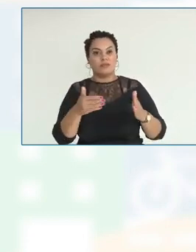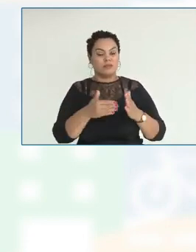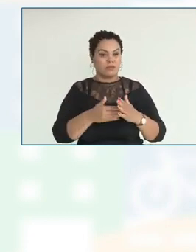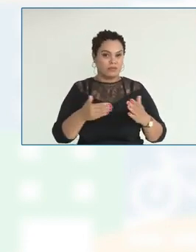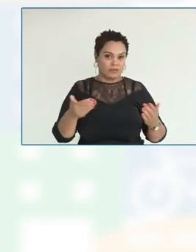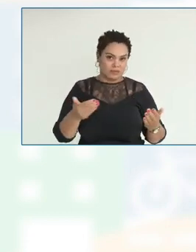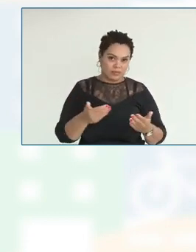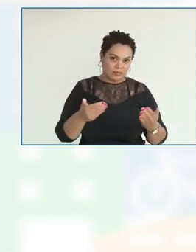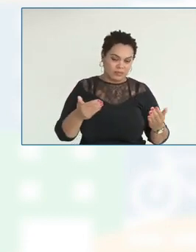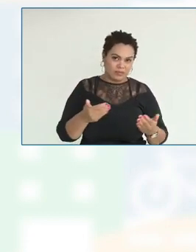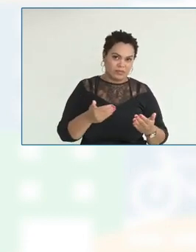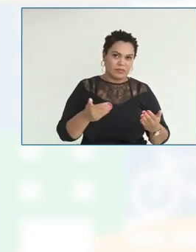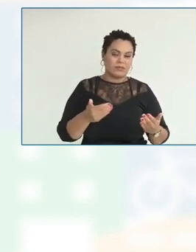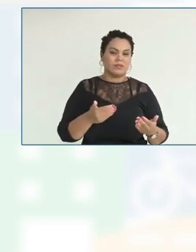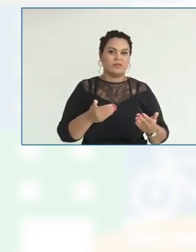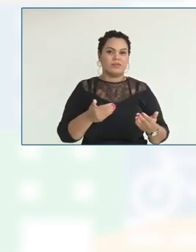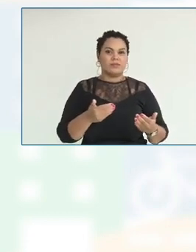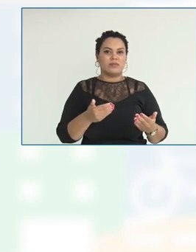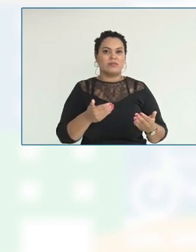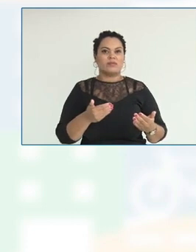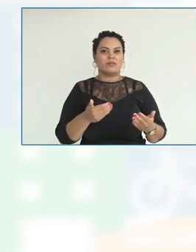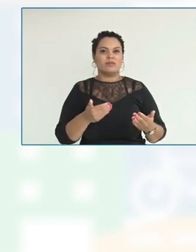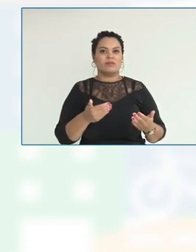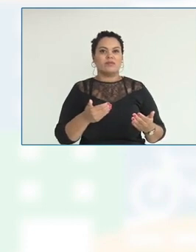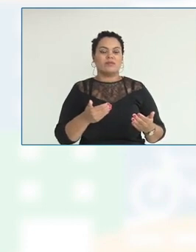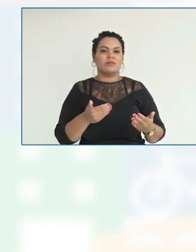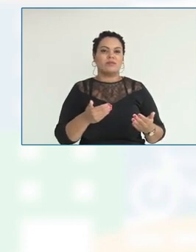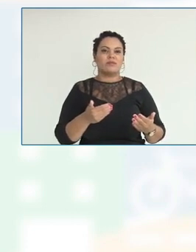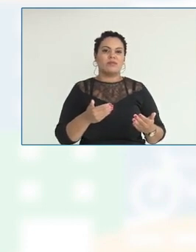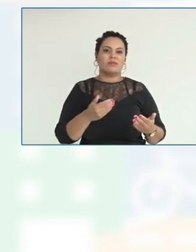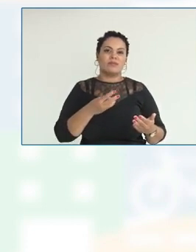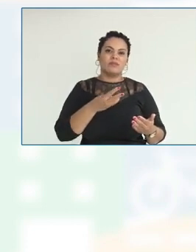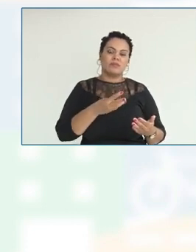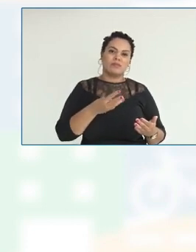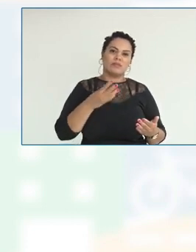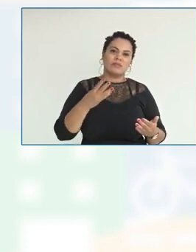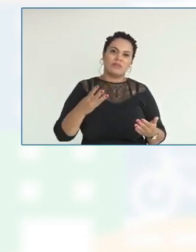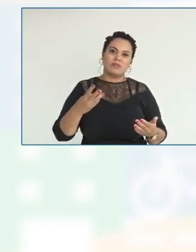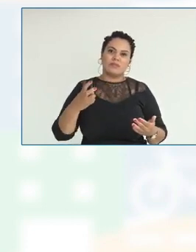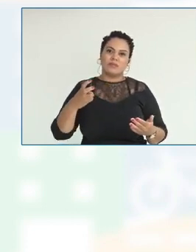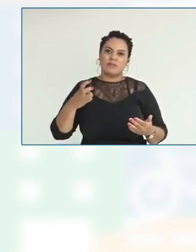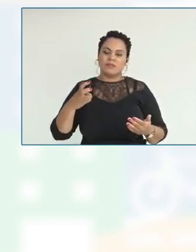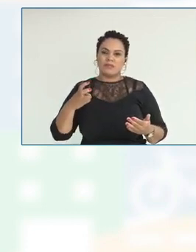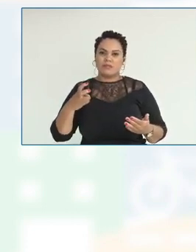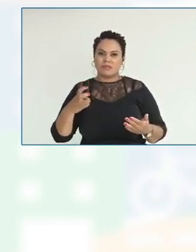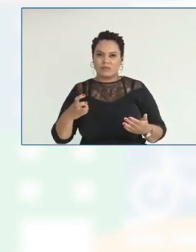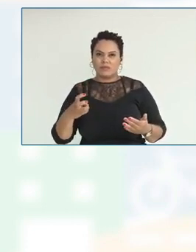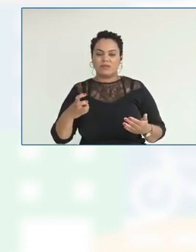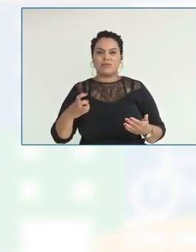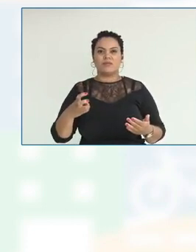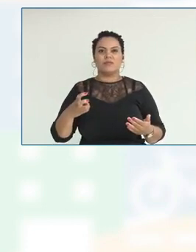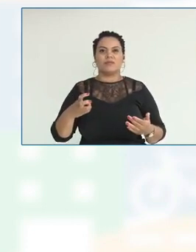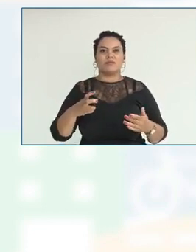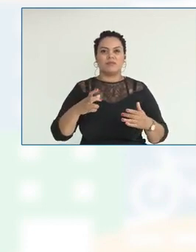de 2022, nós temos 345 serviços de saúde que notificaram